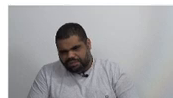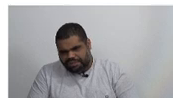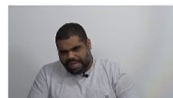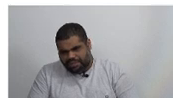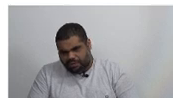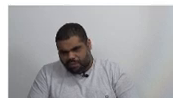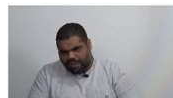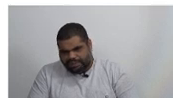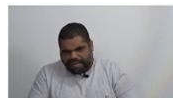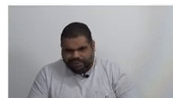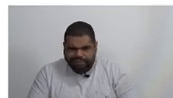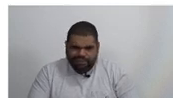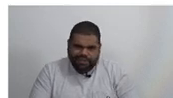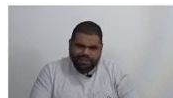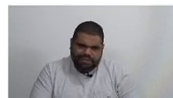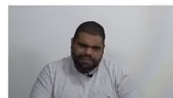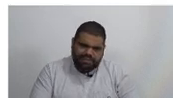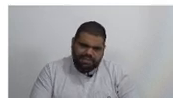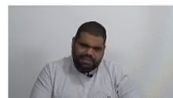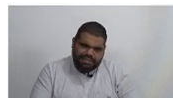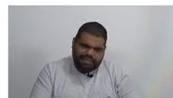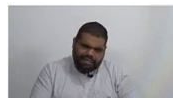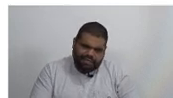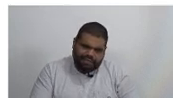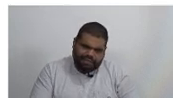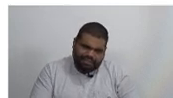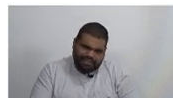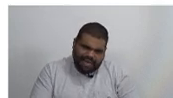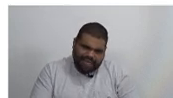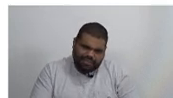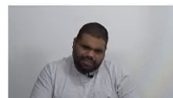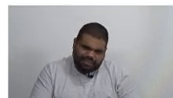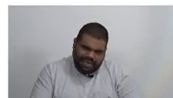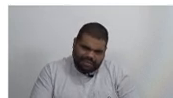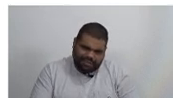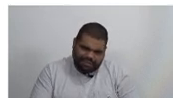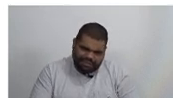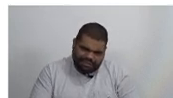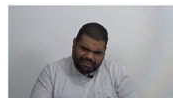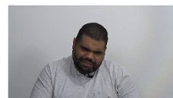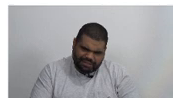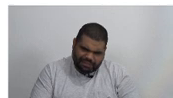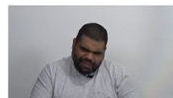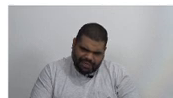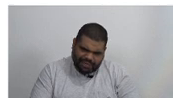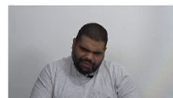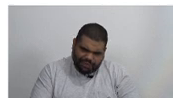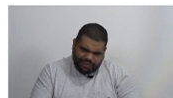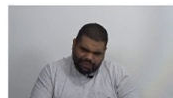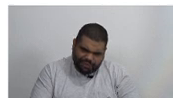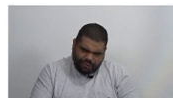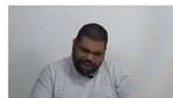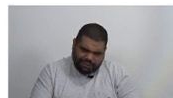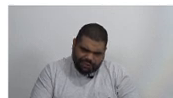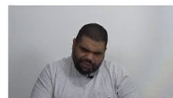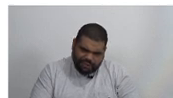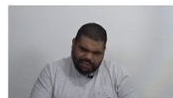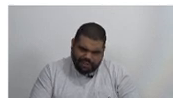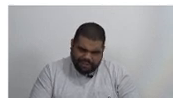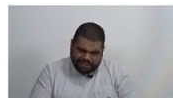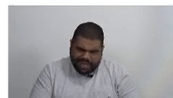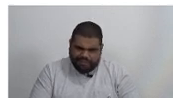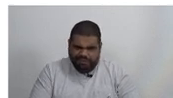menos 7 ao quadrado. 16 vezes 7, 7 vezes 6, 42, vão